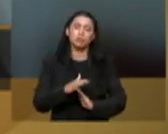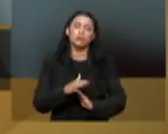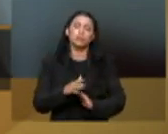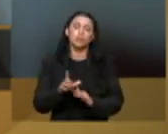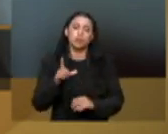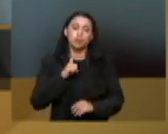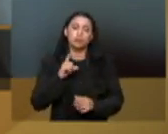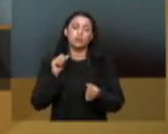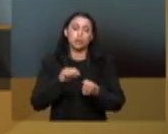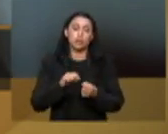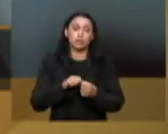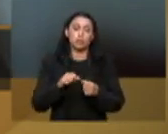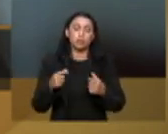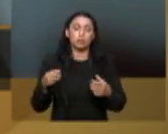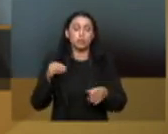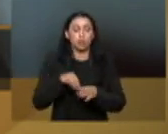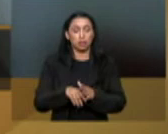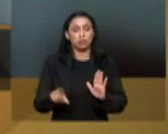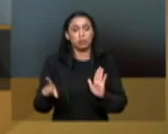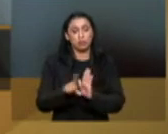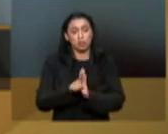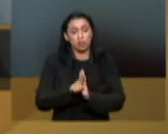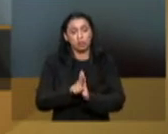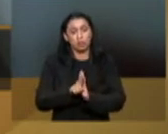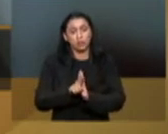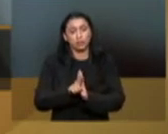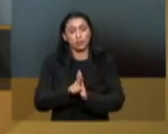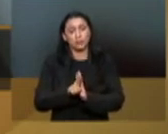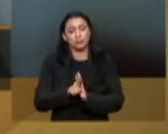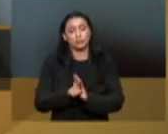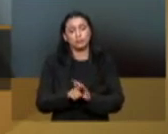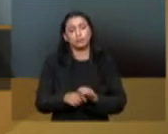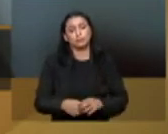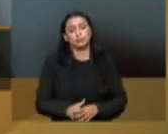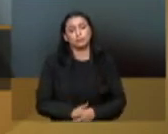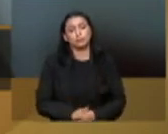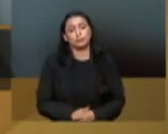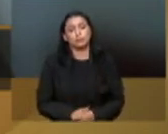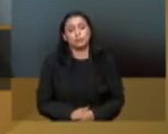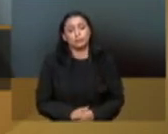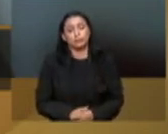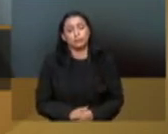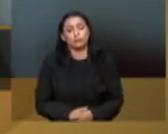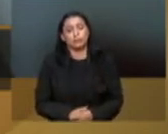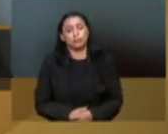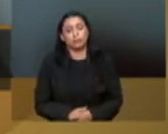contornos estabelecidos em lei, inclusive os tetos.